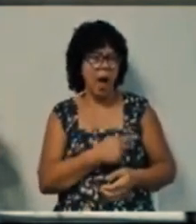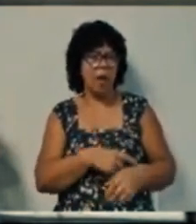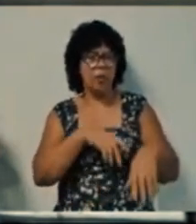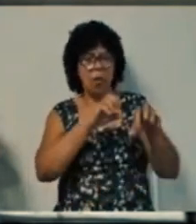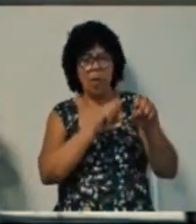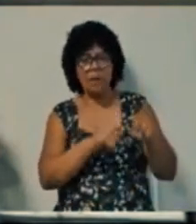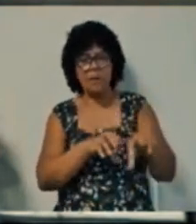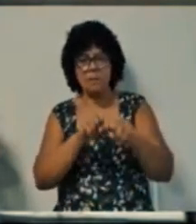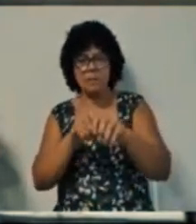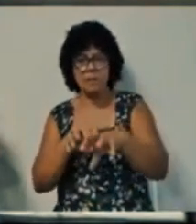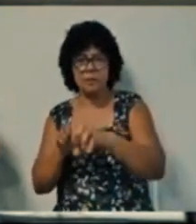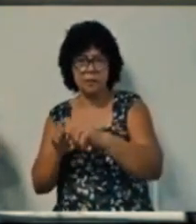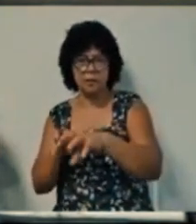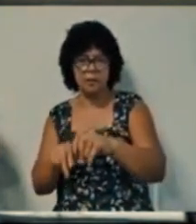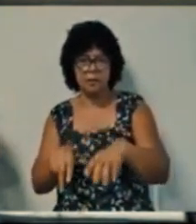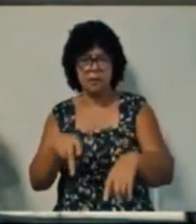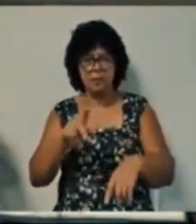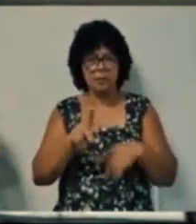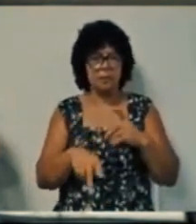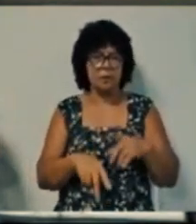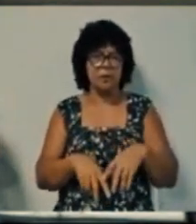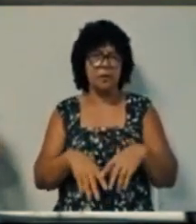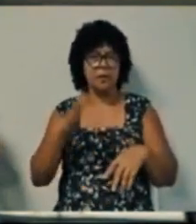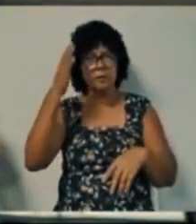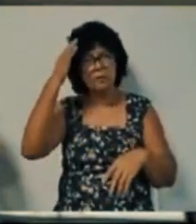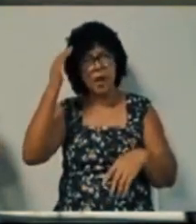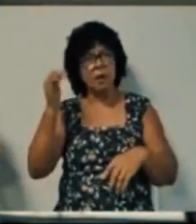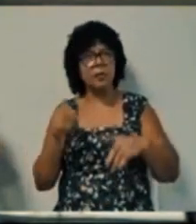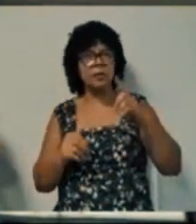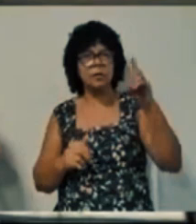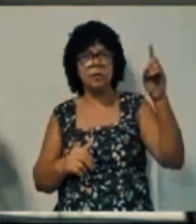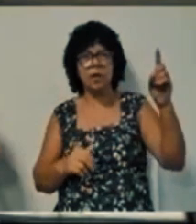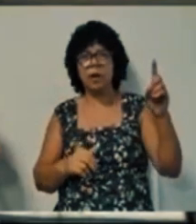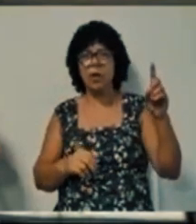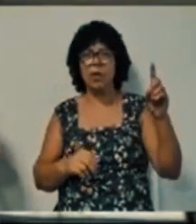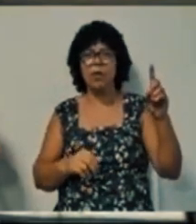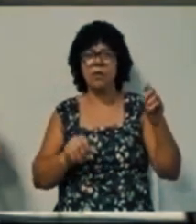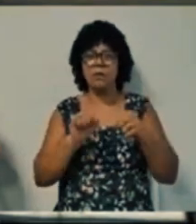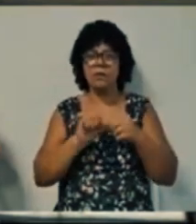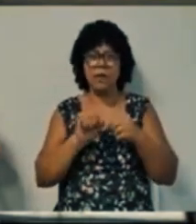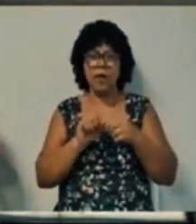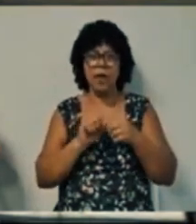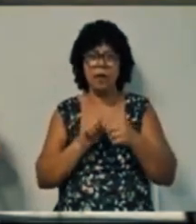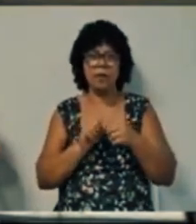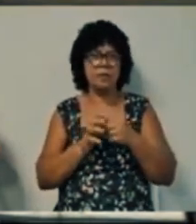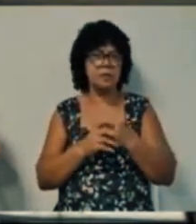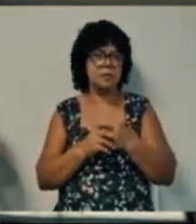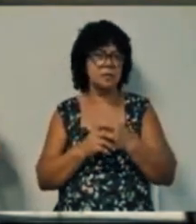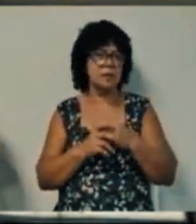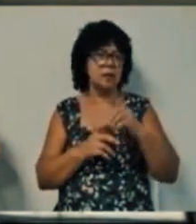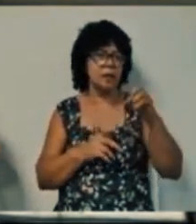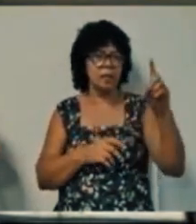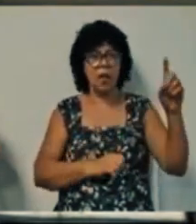Deus começou a fazer? Deus começou a confirmar aquela obra com sinais